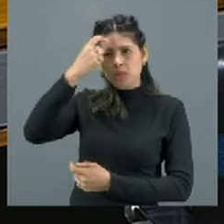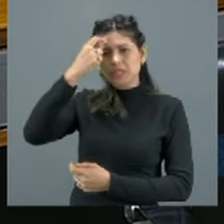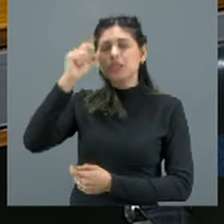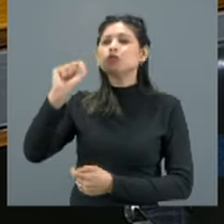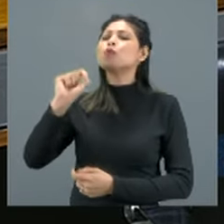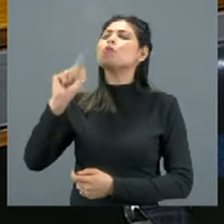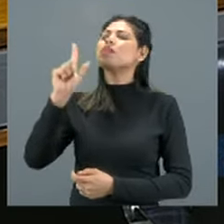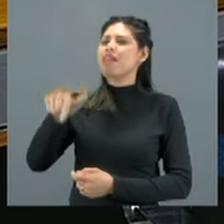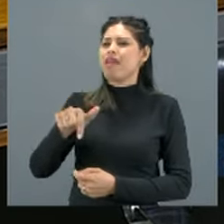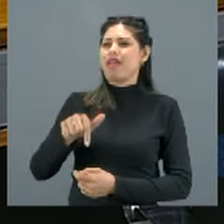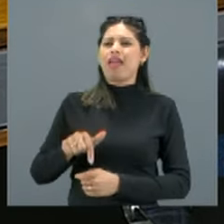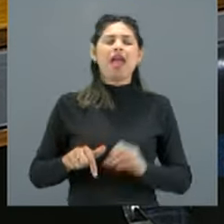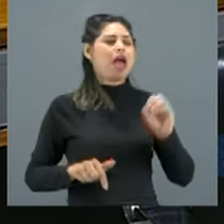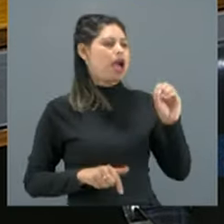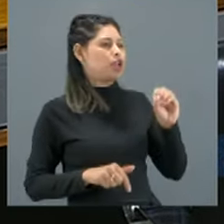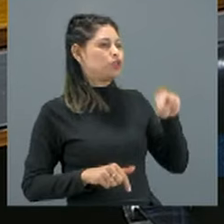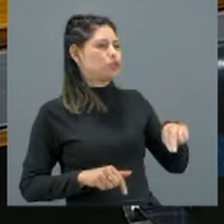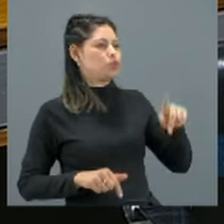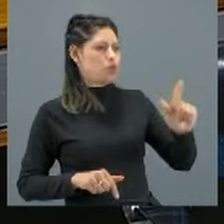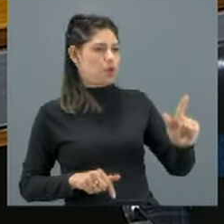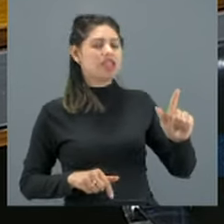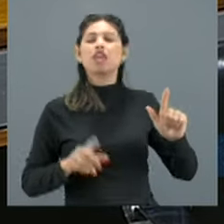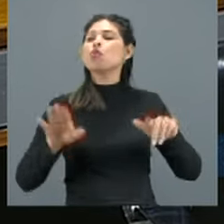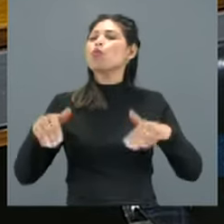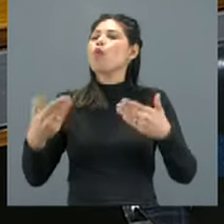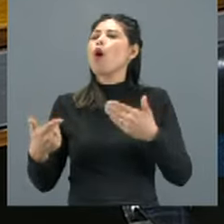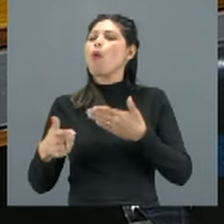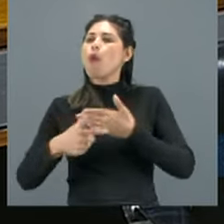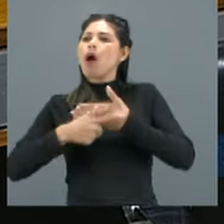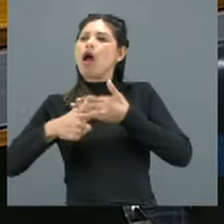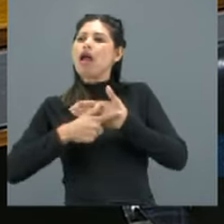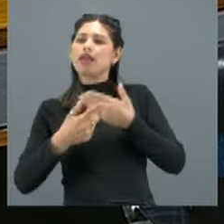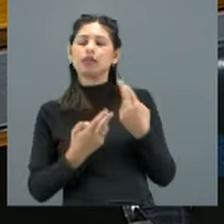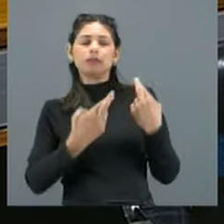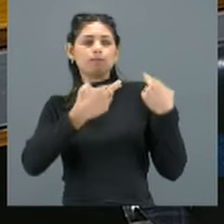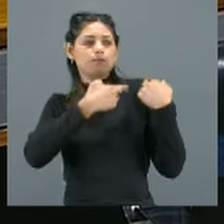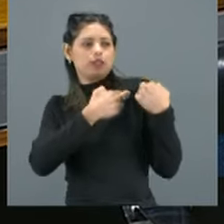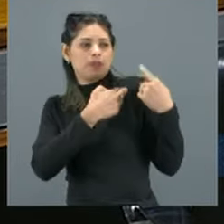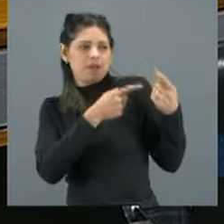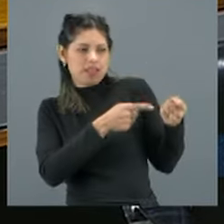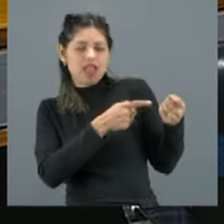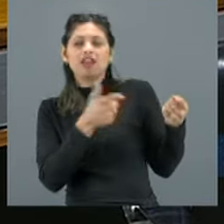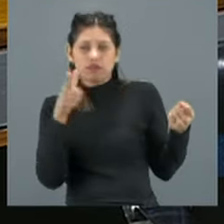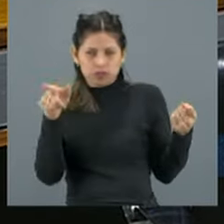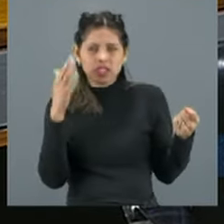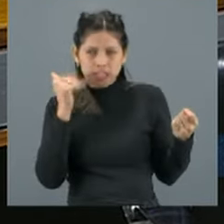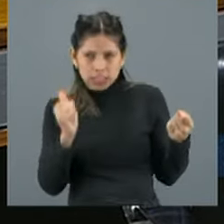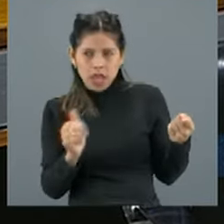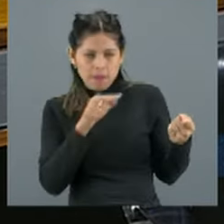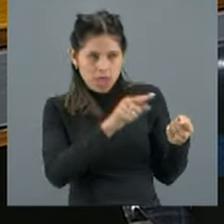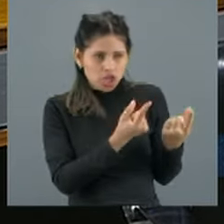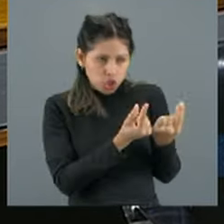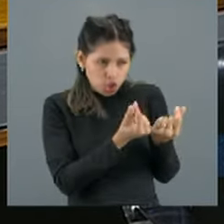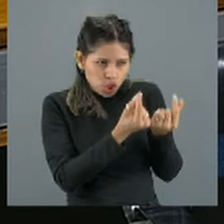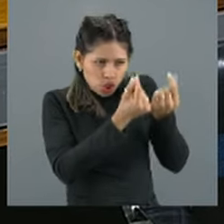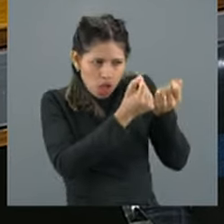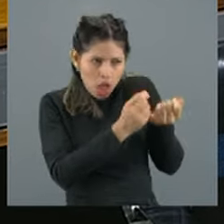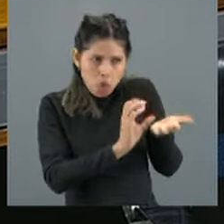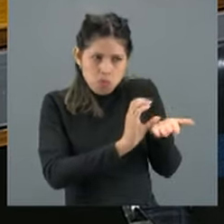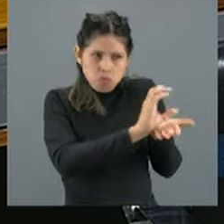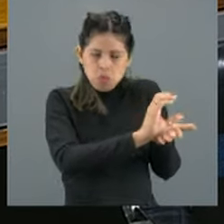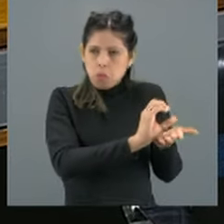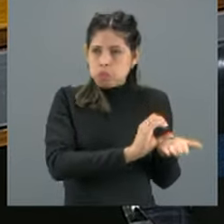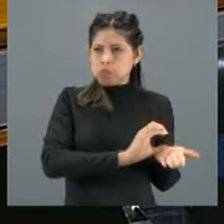ONGs e o papel dela. O senhor sabe que eles arrecadam muito, né? Eles conquistam muitos recursos. E o senhor deixou claro